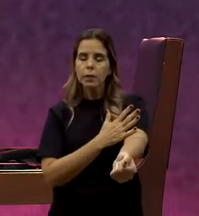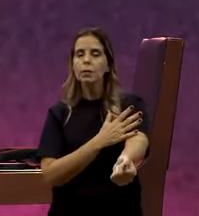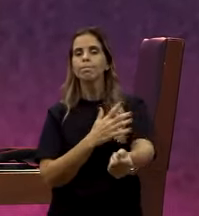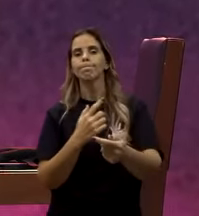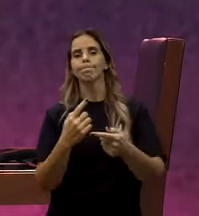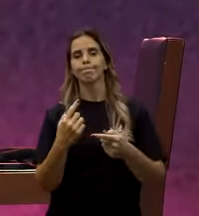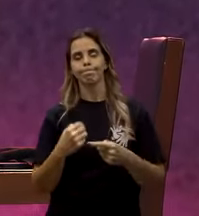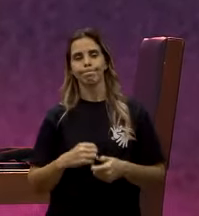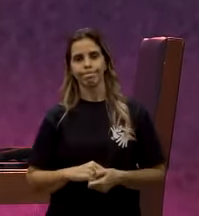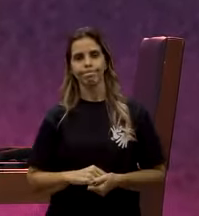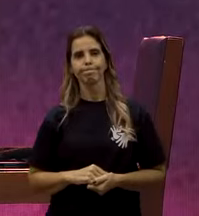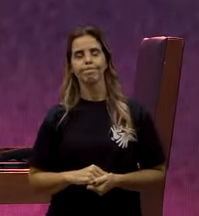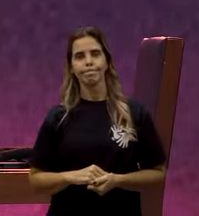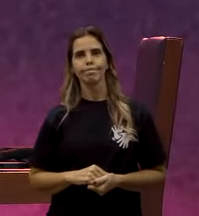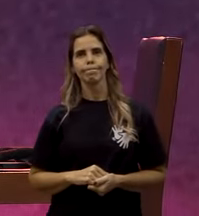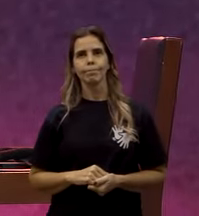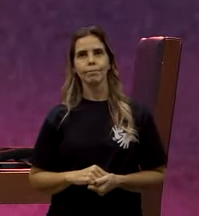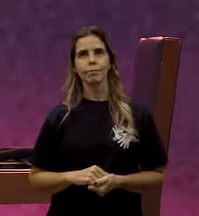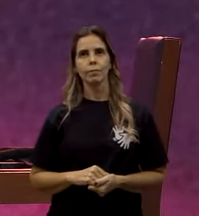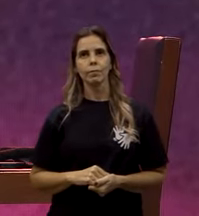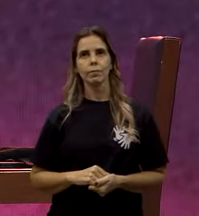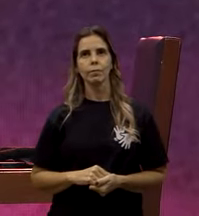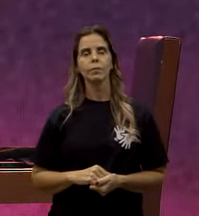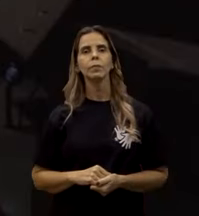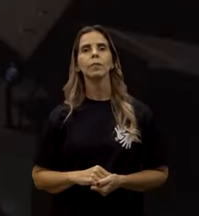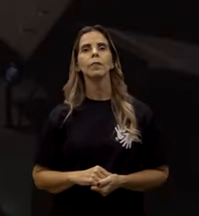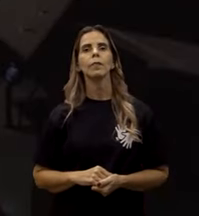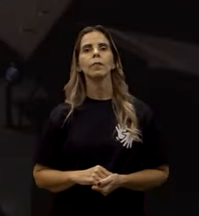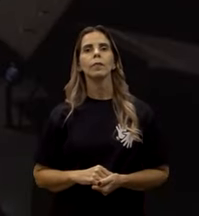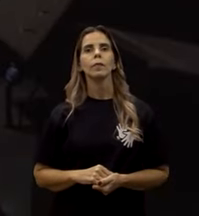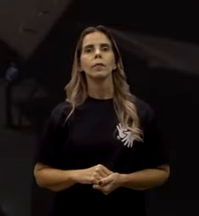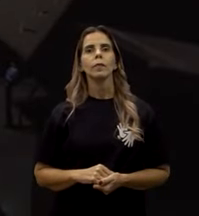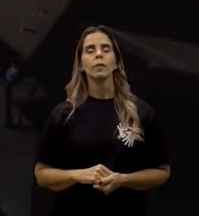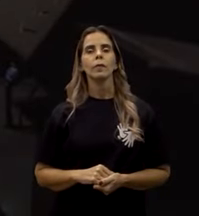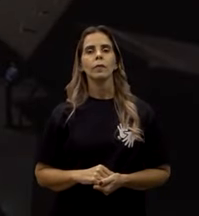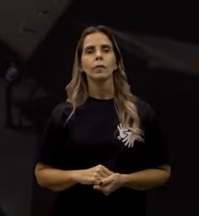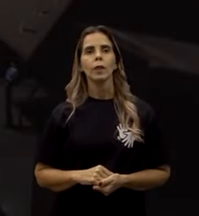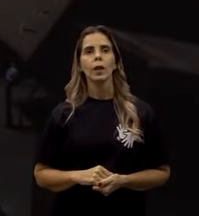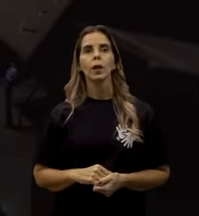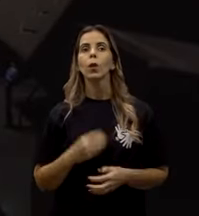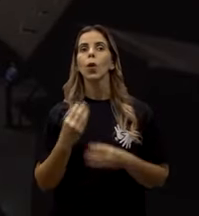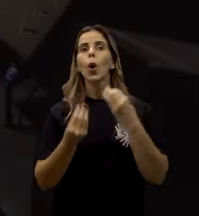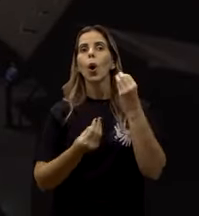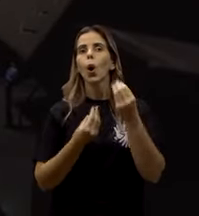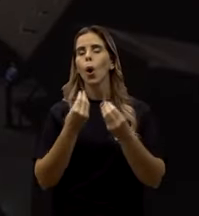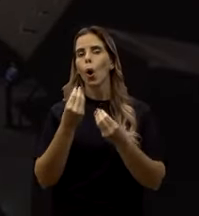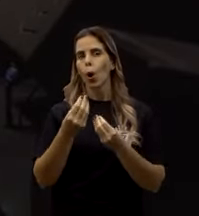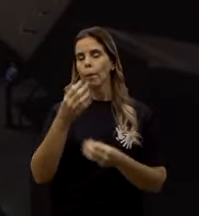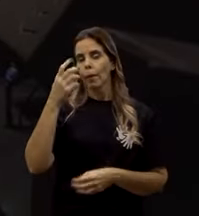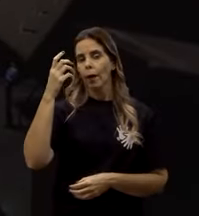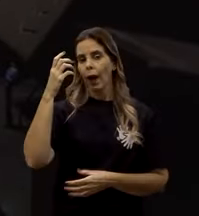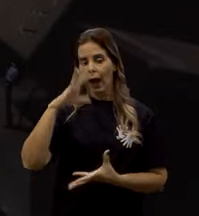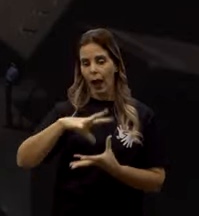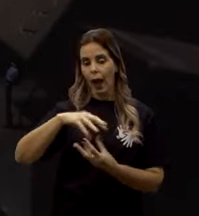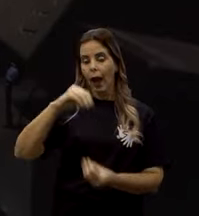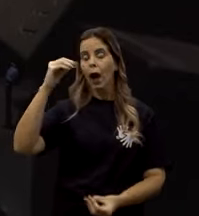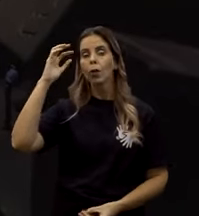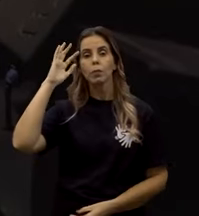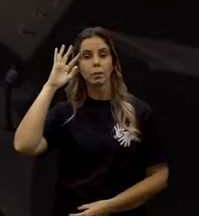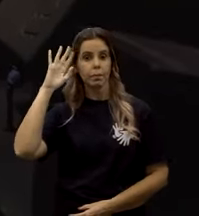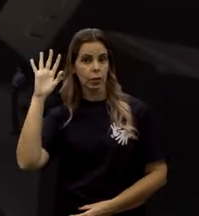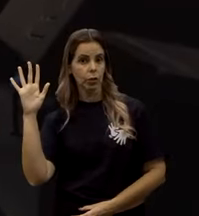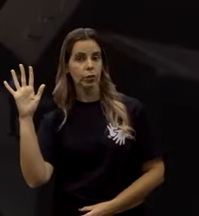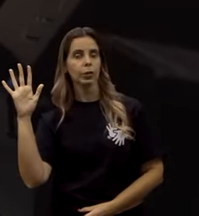provérbios Capítulo 23 Versículo 7 a parte B do versículo diz assim porque como imagina sua alma assim ele